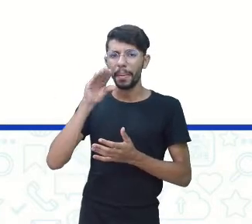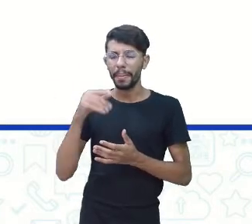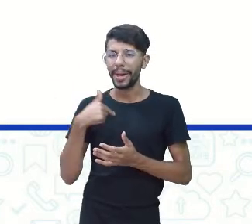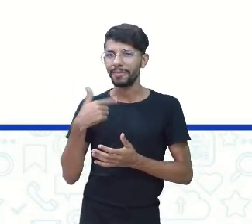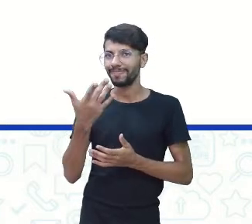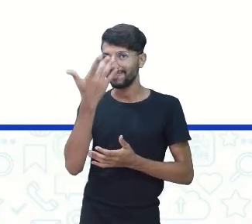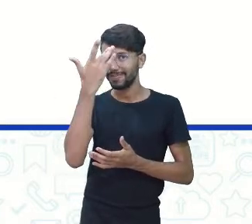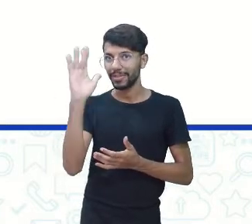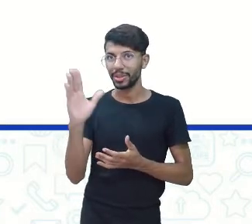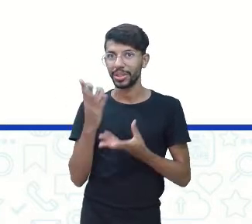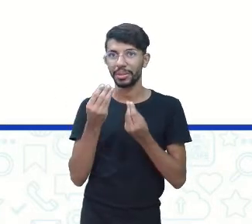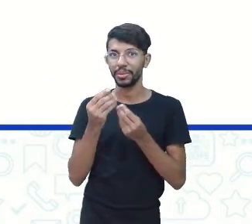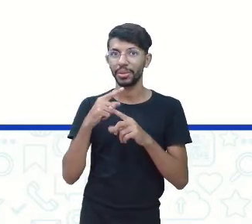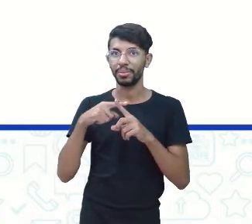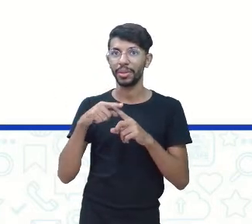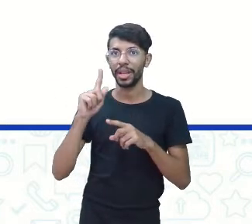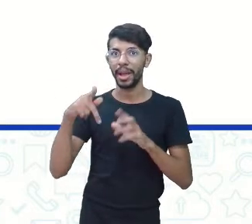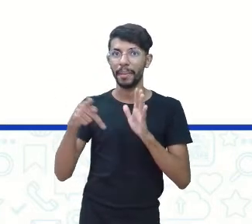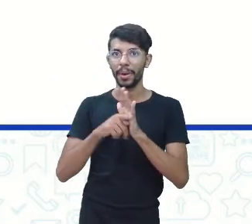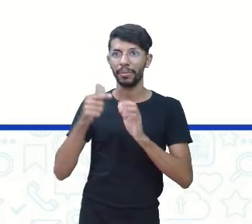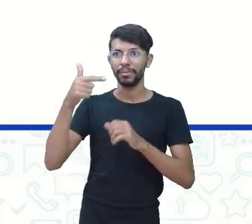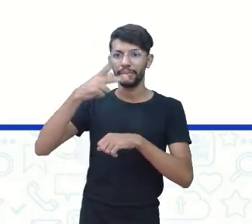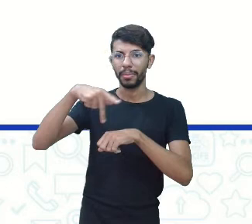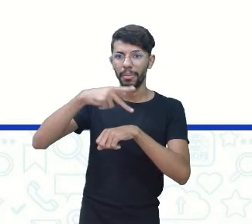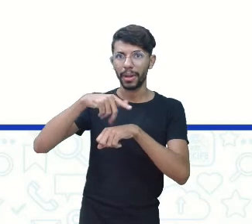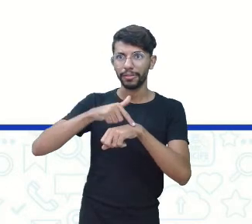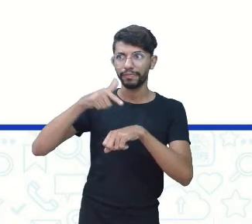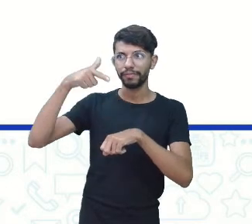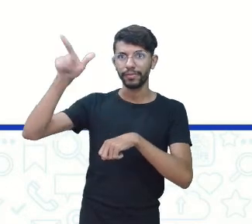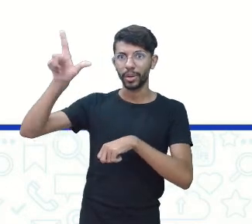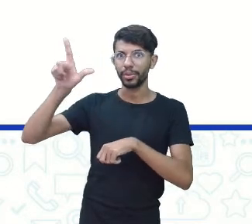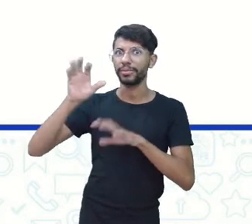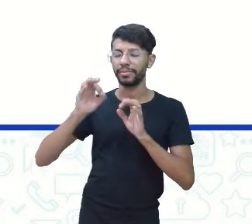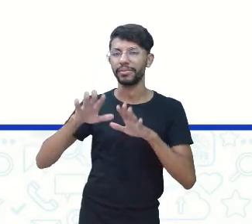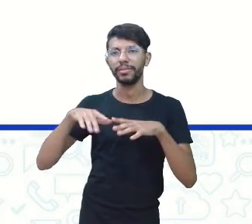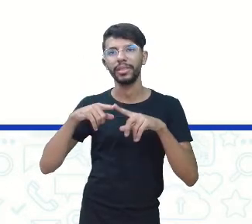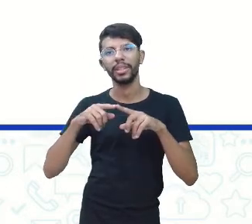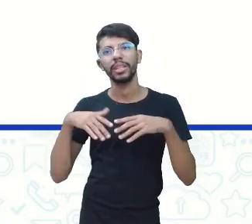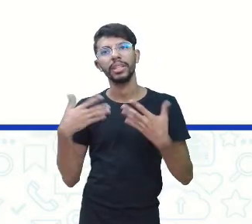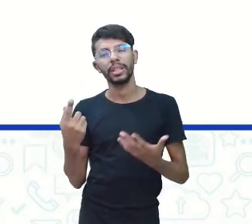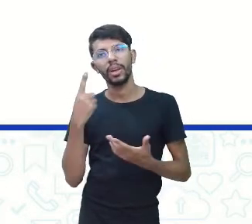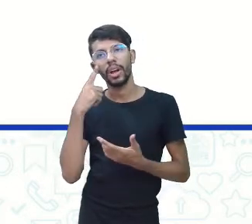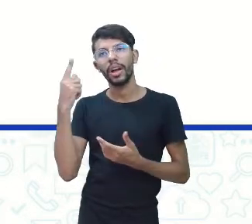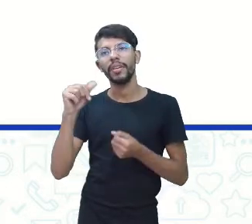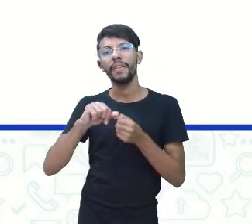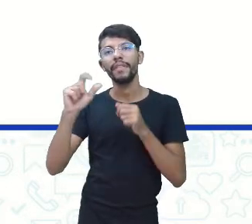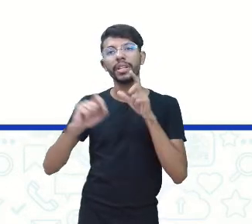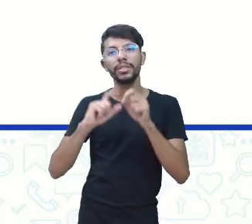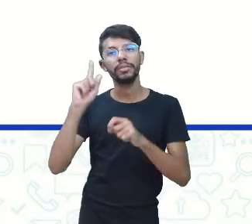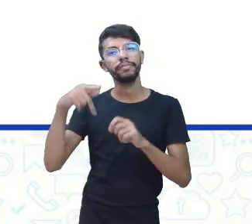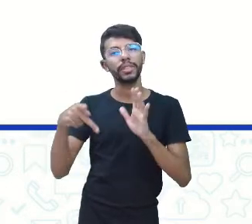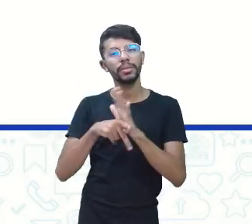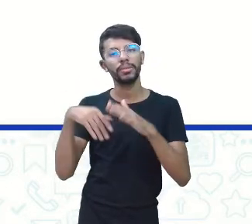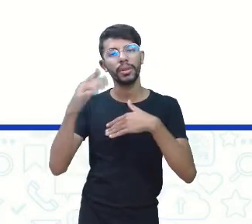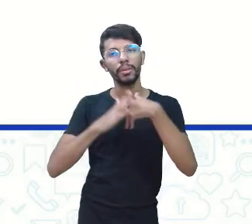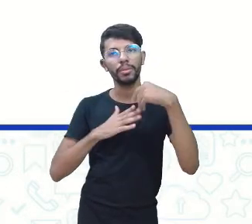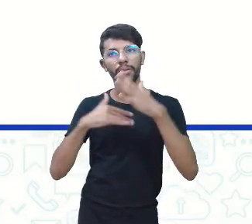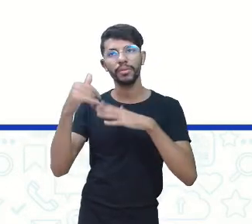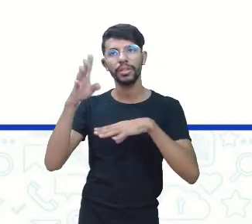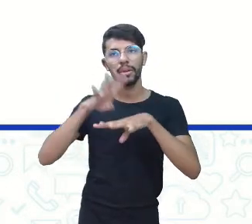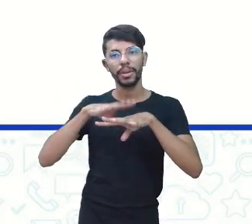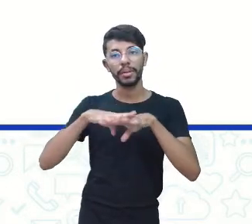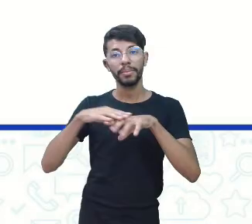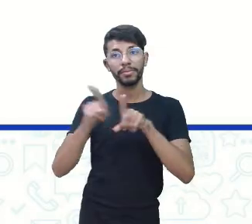é nosso, né, é suíço. Então, fica difícil de eu saber. Mas, enfim, gente, o que foi que ele fez, né? Ele era um matemático e físico